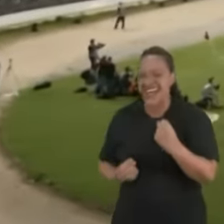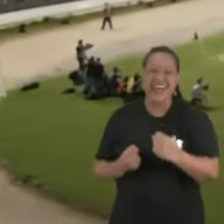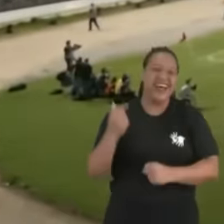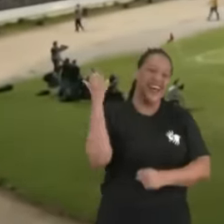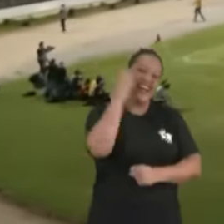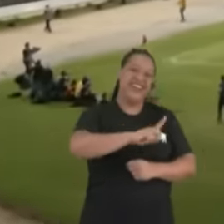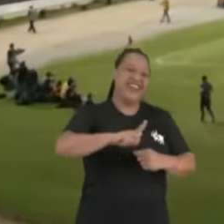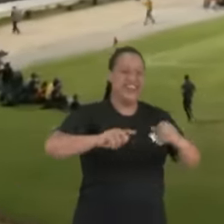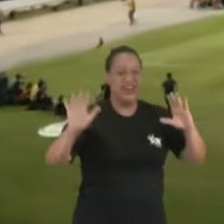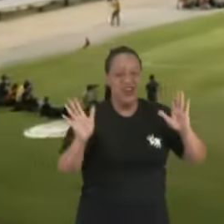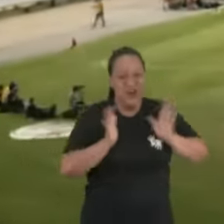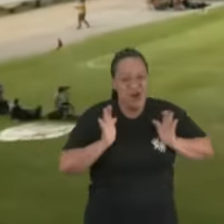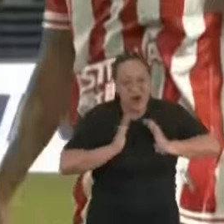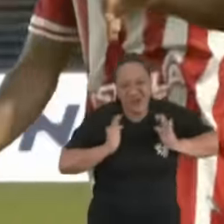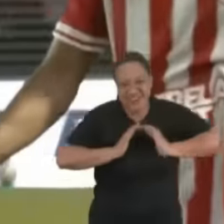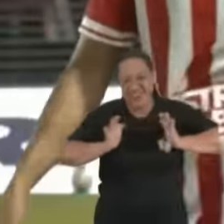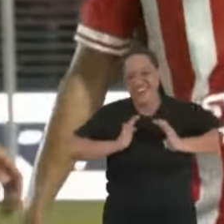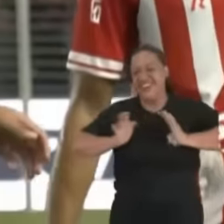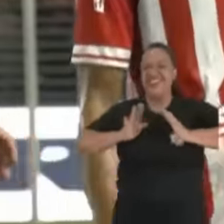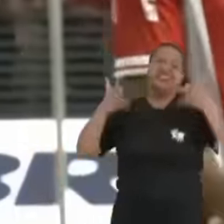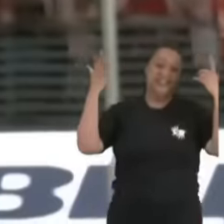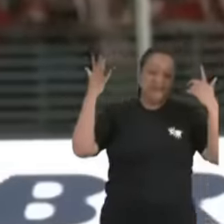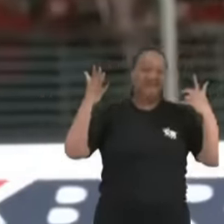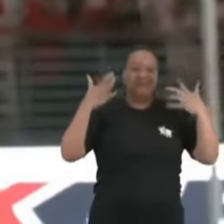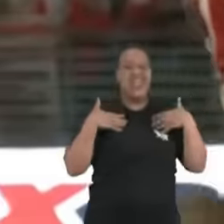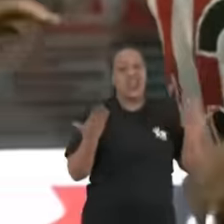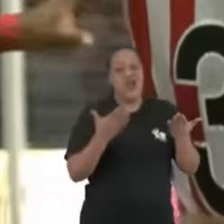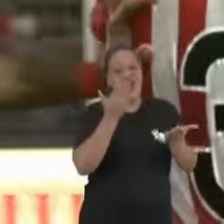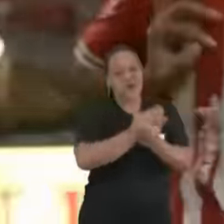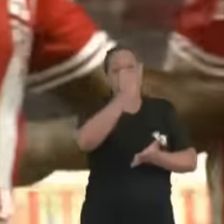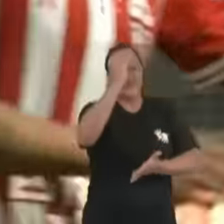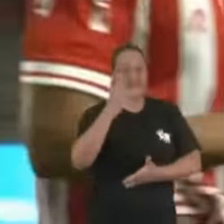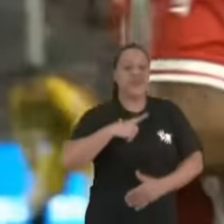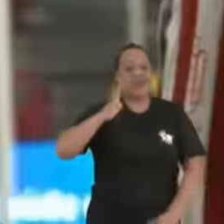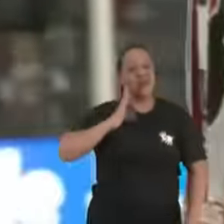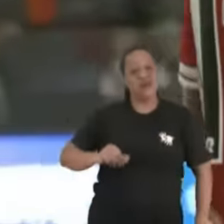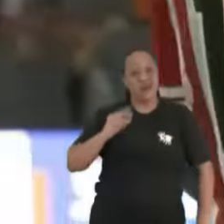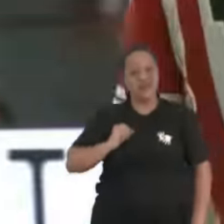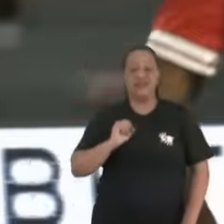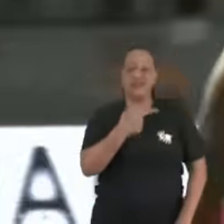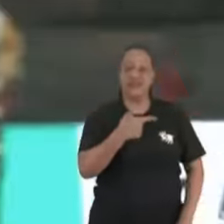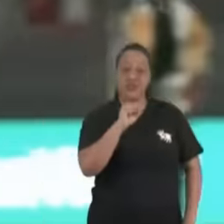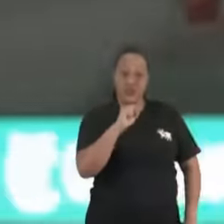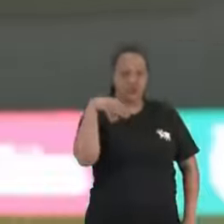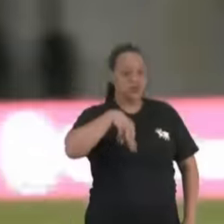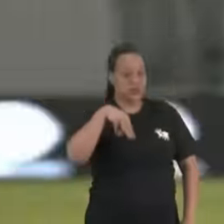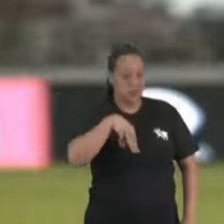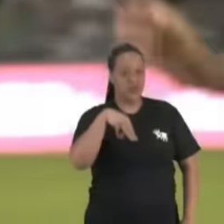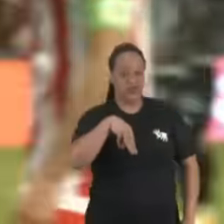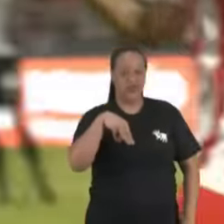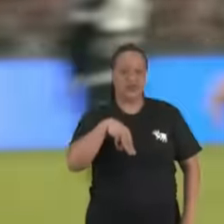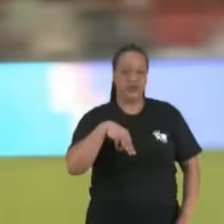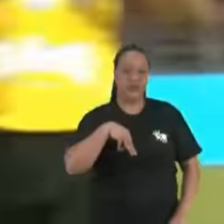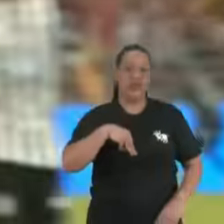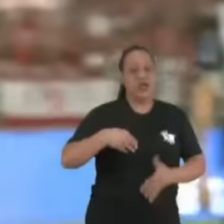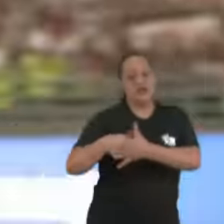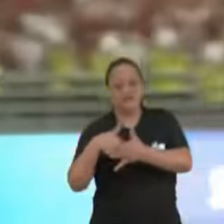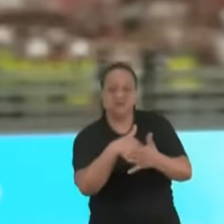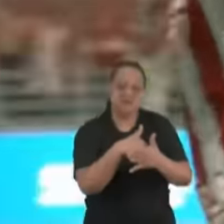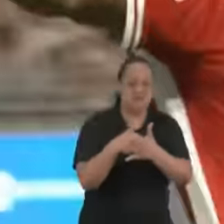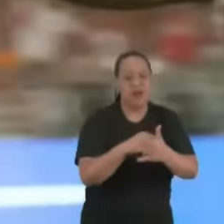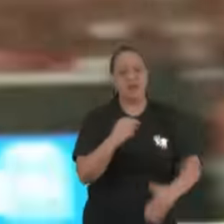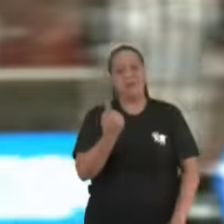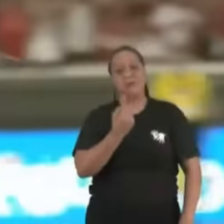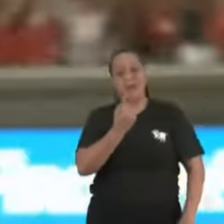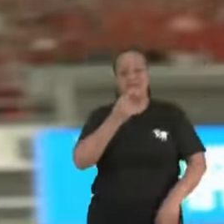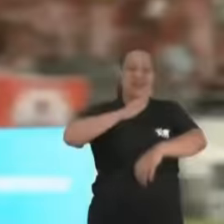esquerdo do goleiro Bruno Pianissola, abrindo o placar o Galo aos 28 minutos de bola rolando neste primeiro tempo.